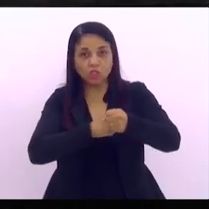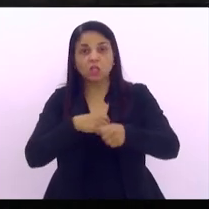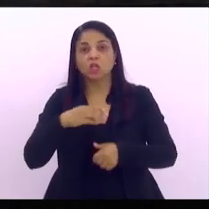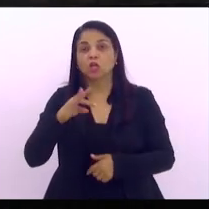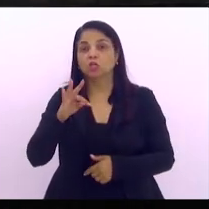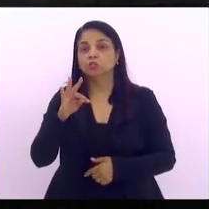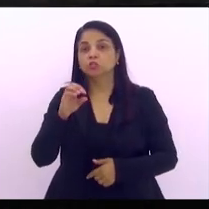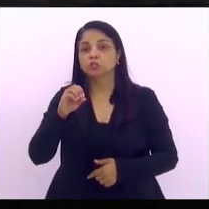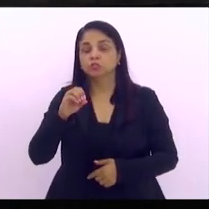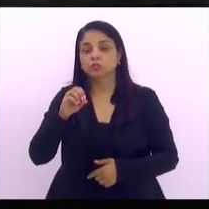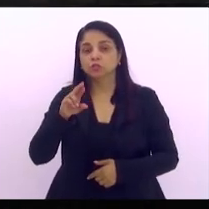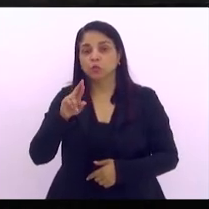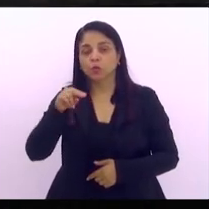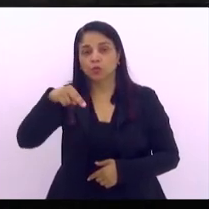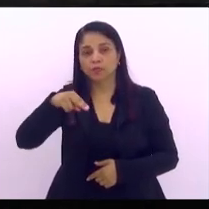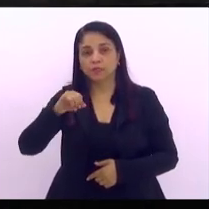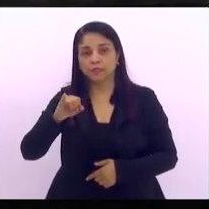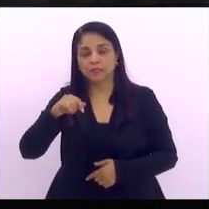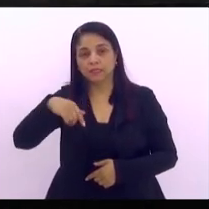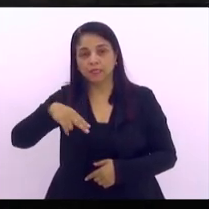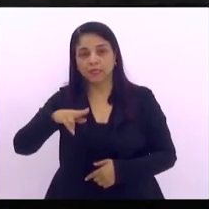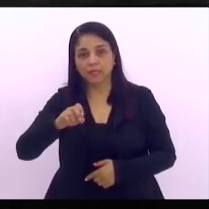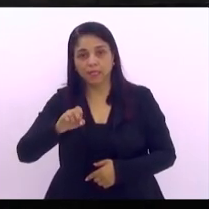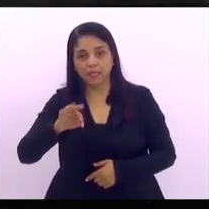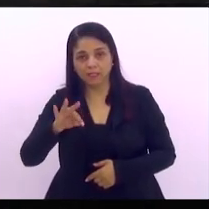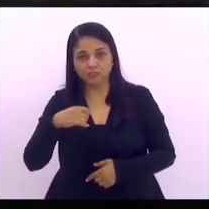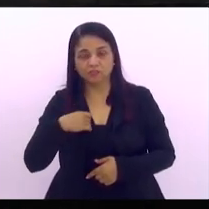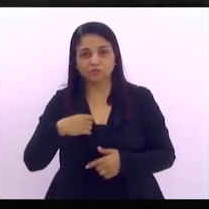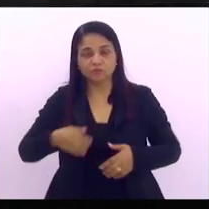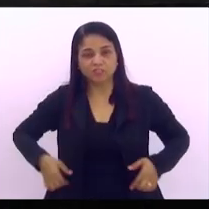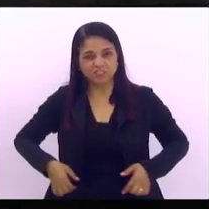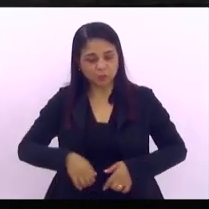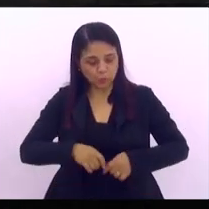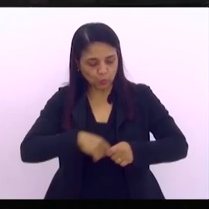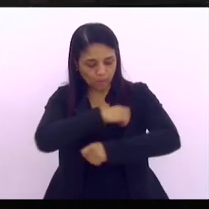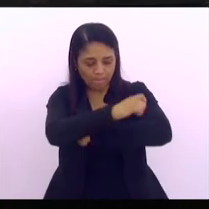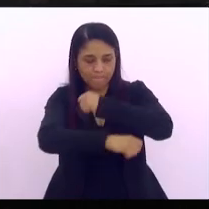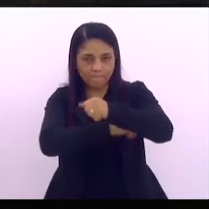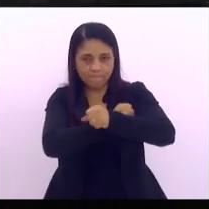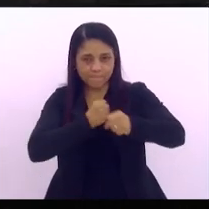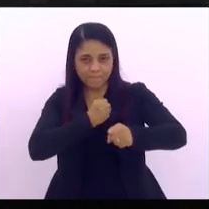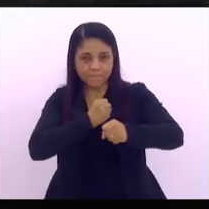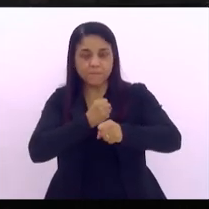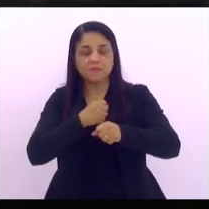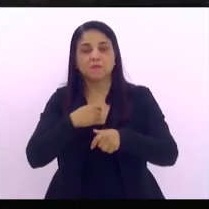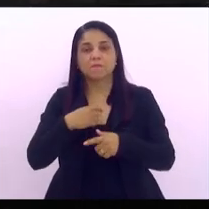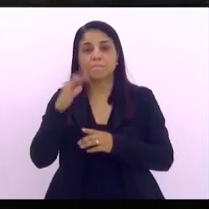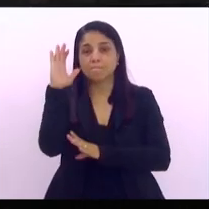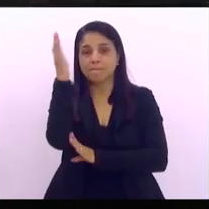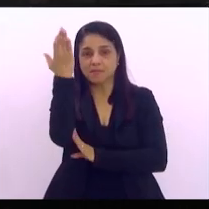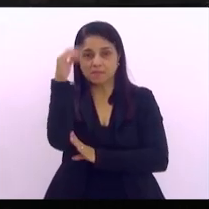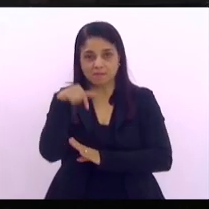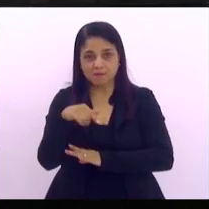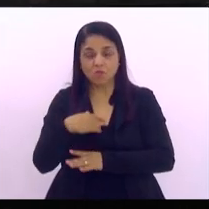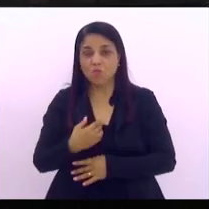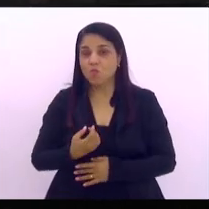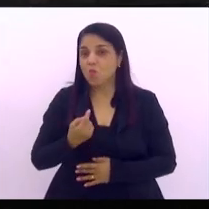o que tinha? Um cinto, um pedaço de madeira. E isso quase lhe custou a vida. Na